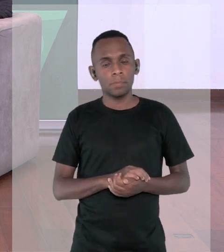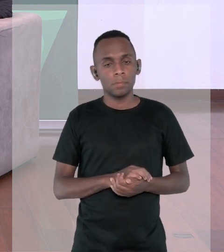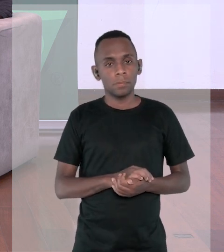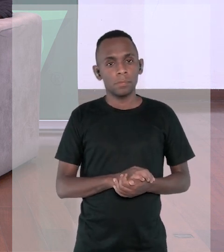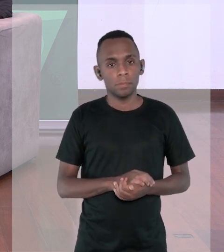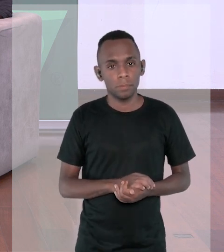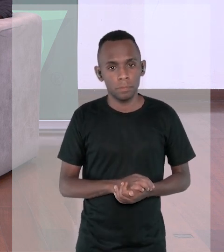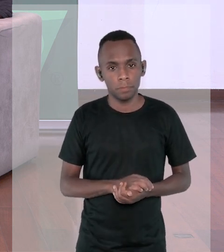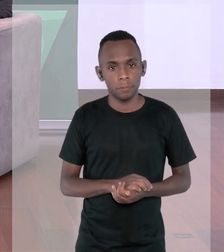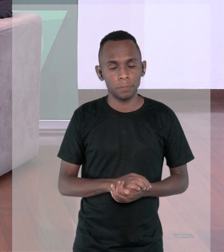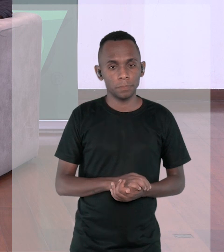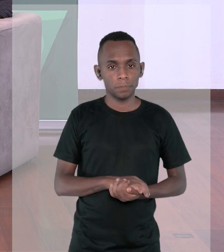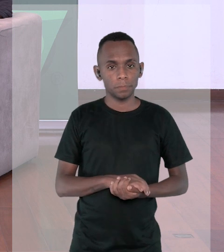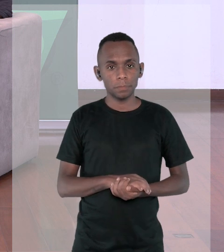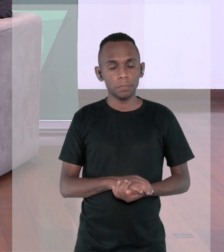interna.